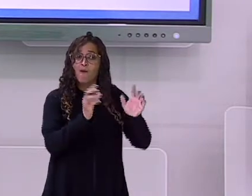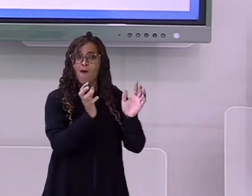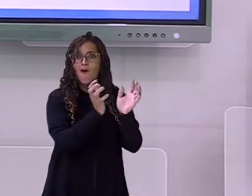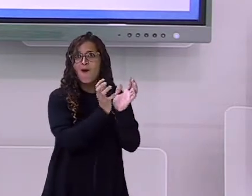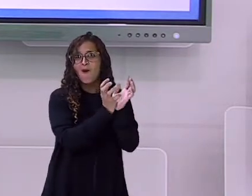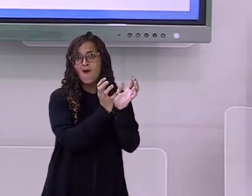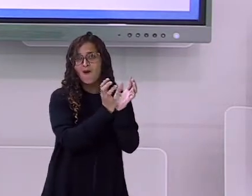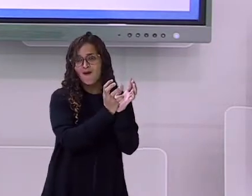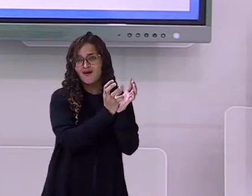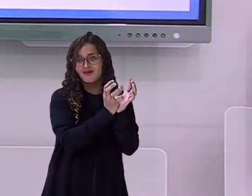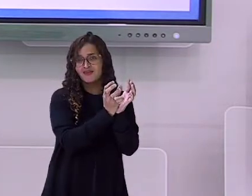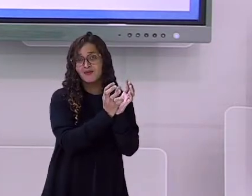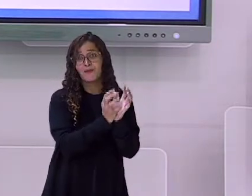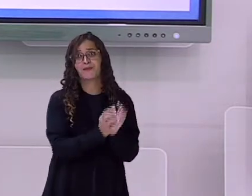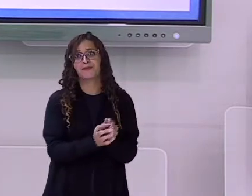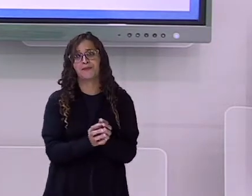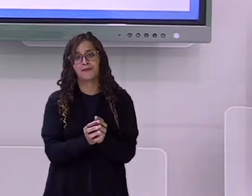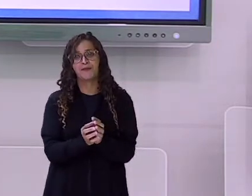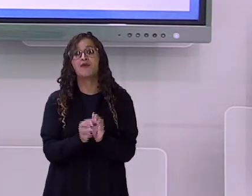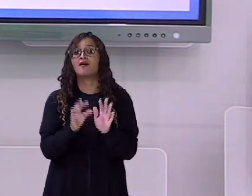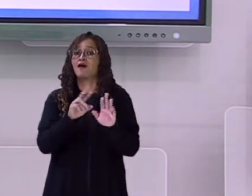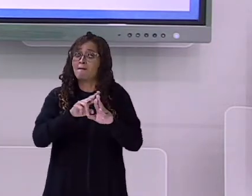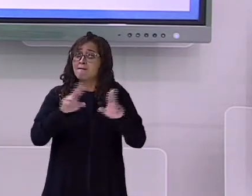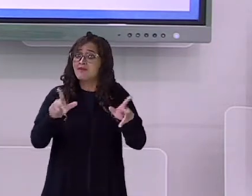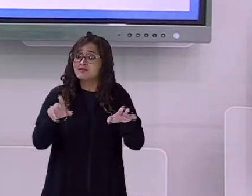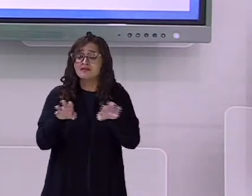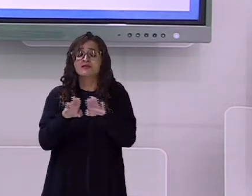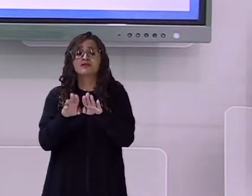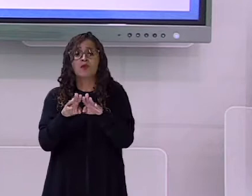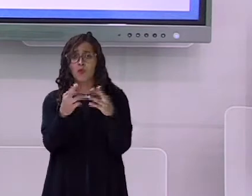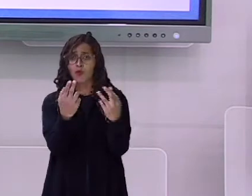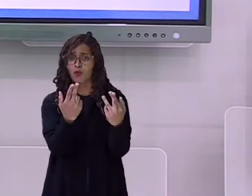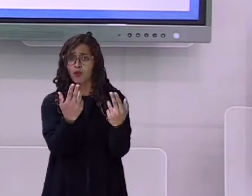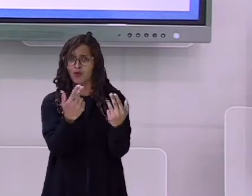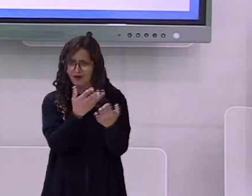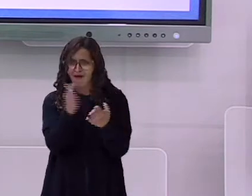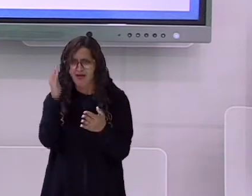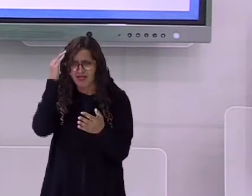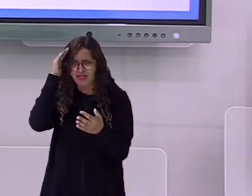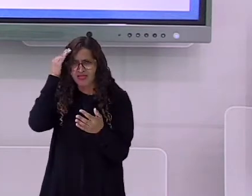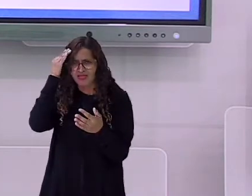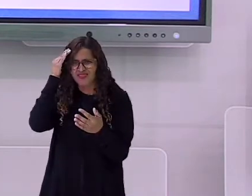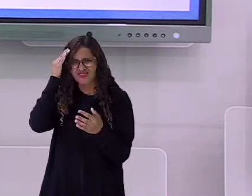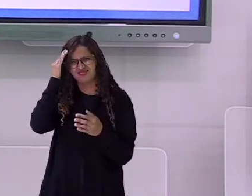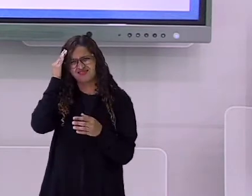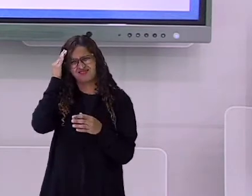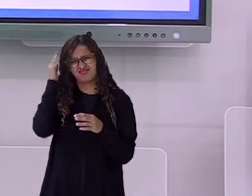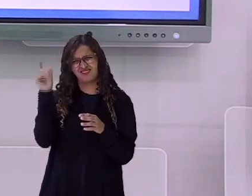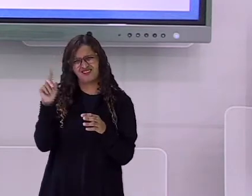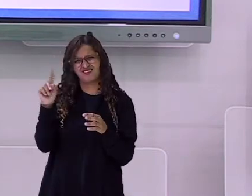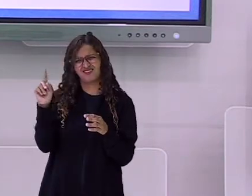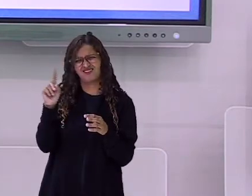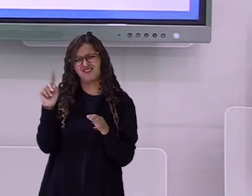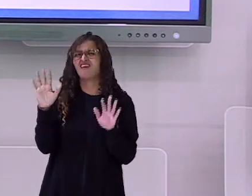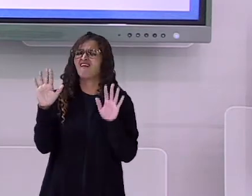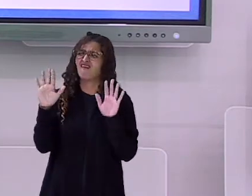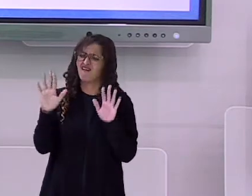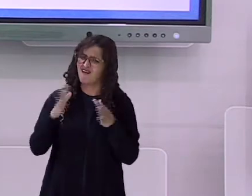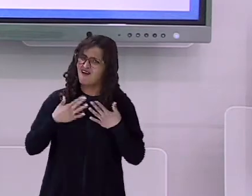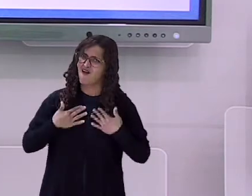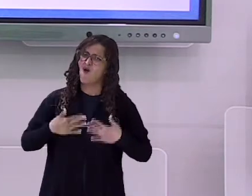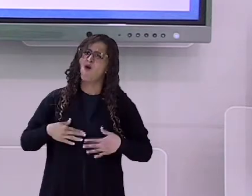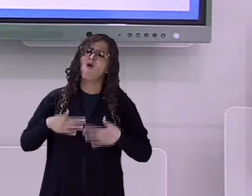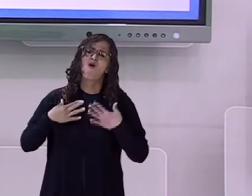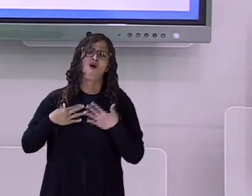são diferentes, mas iguais. Deu para poder entender? Não deu não, né? Mas nós vamos aprender, nós